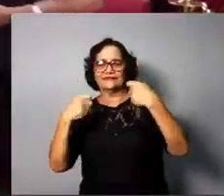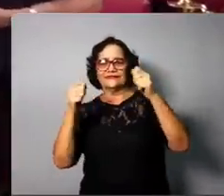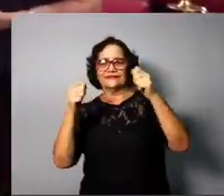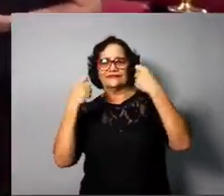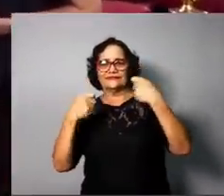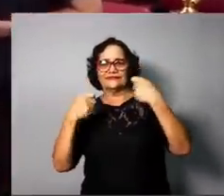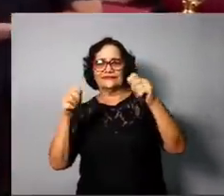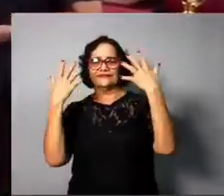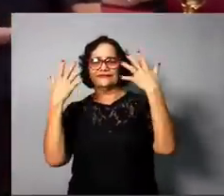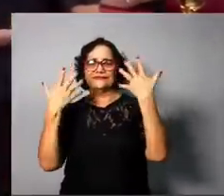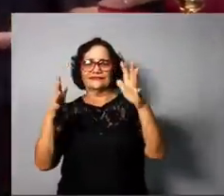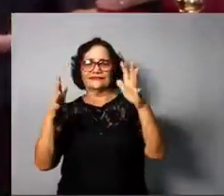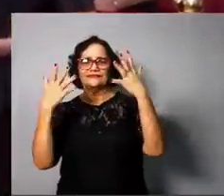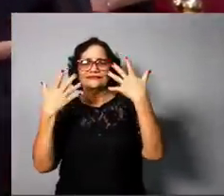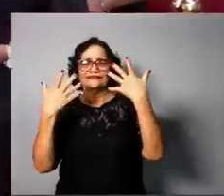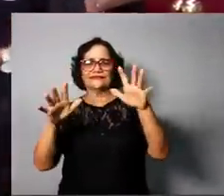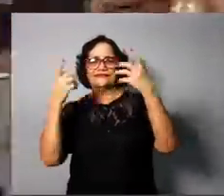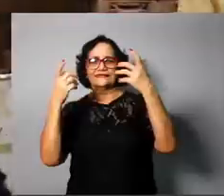aleluia,